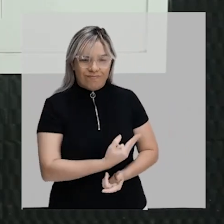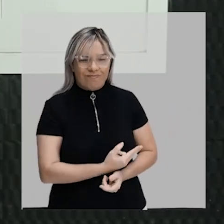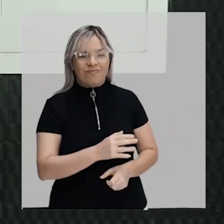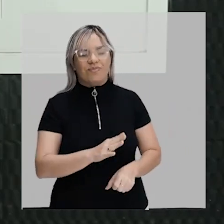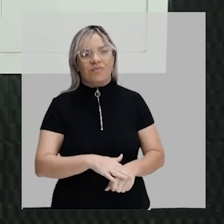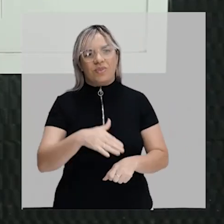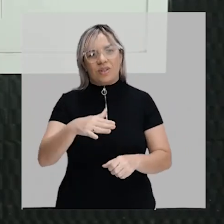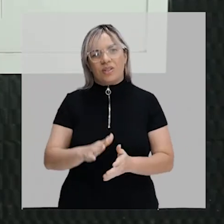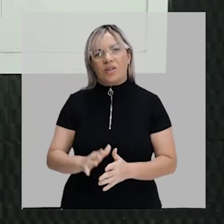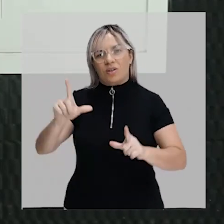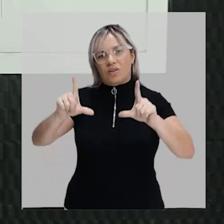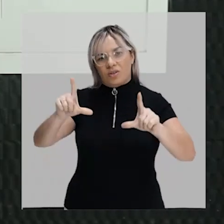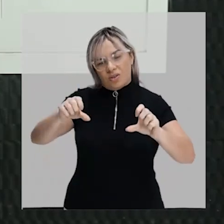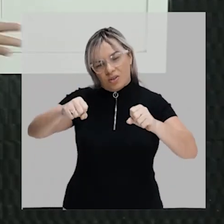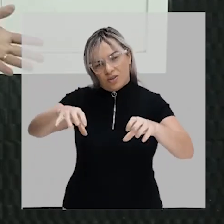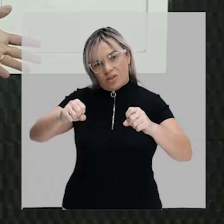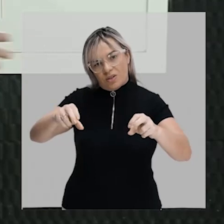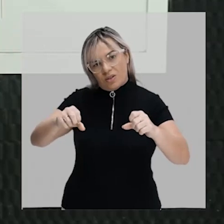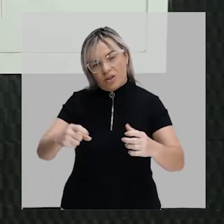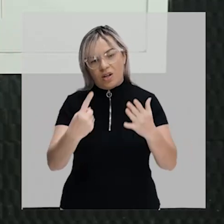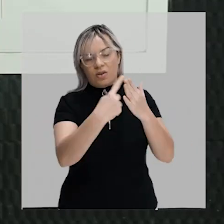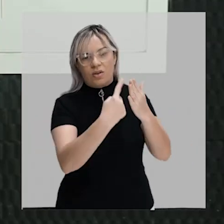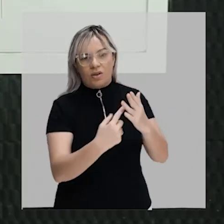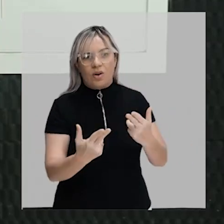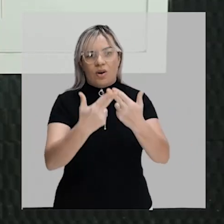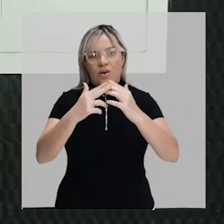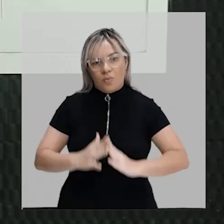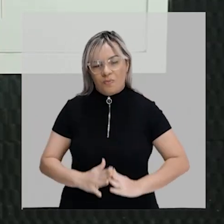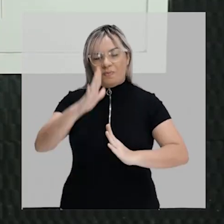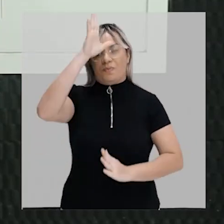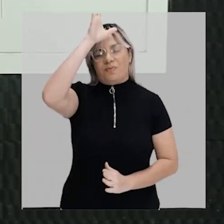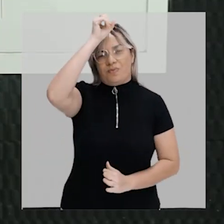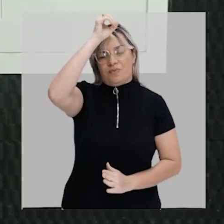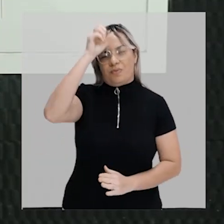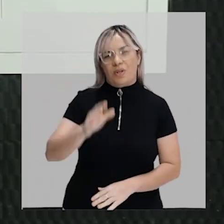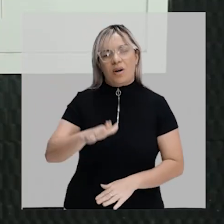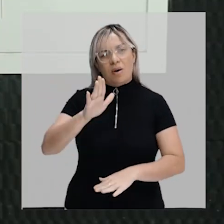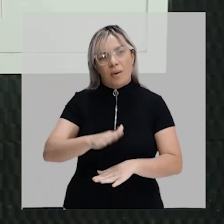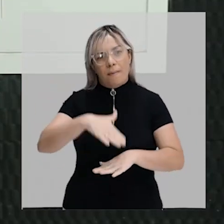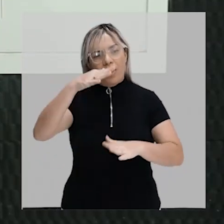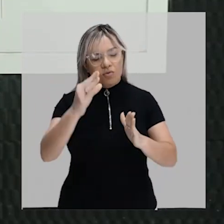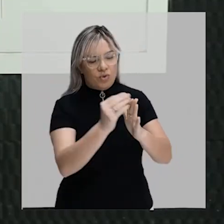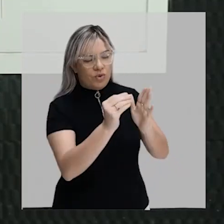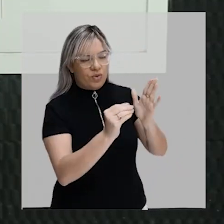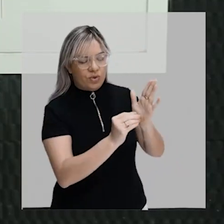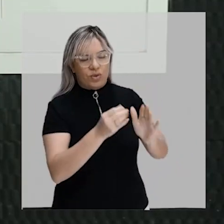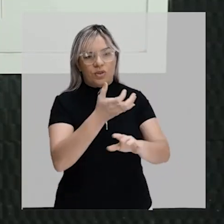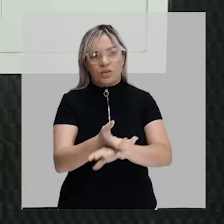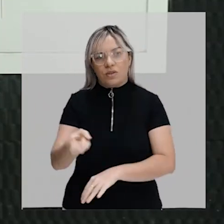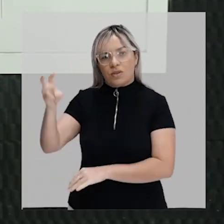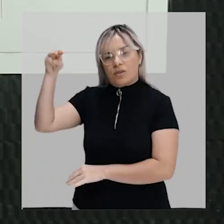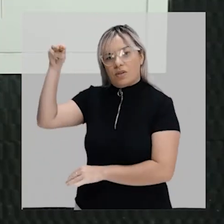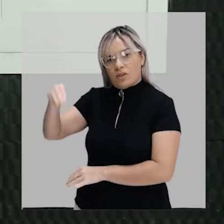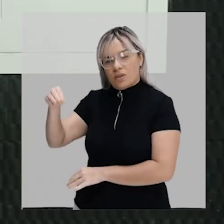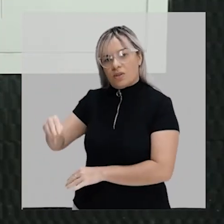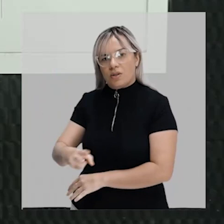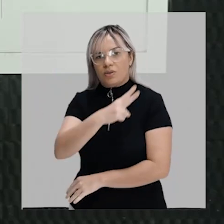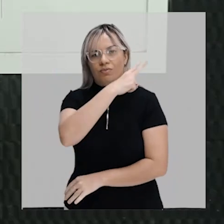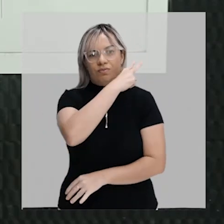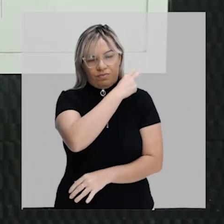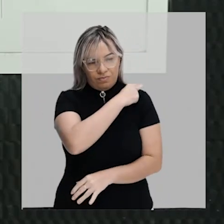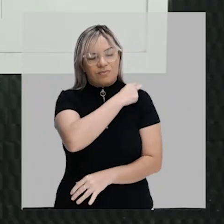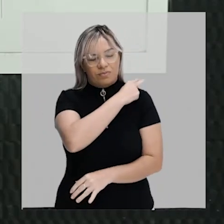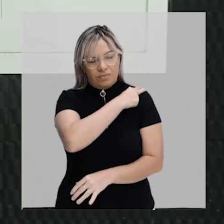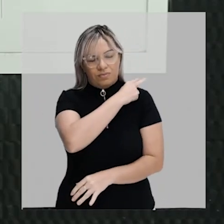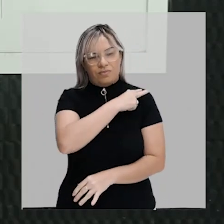no TV educação no programa hashtag fica em casa aprendendo para mais uma aula de matemática para os nossos alunos da segunda série do Ensino